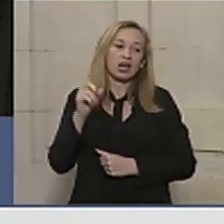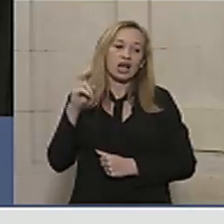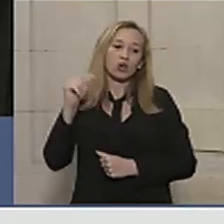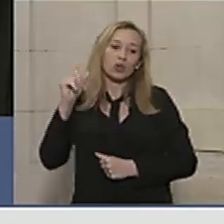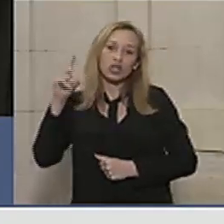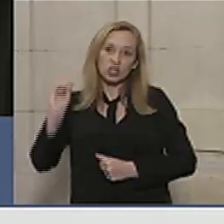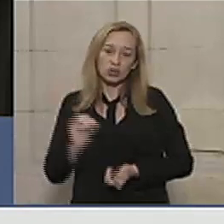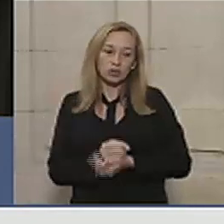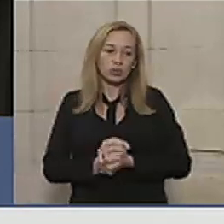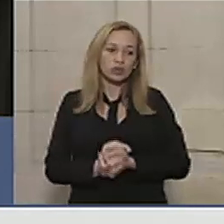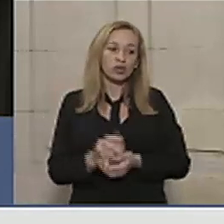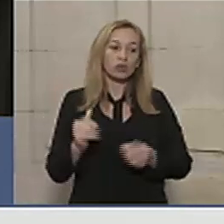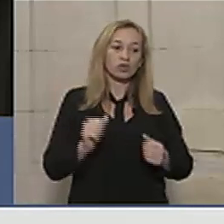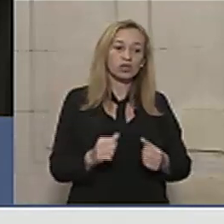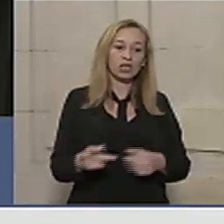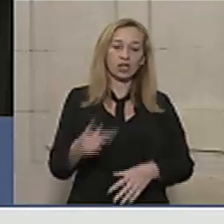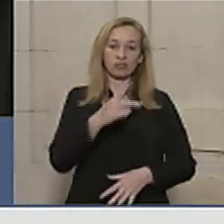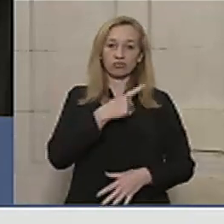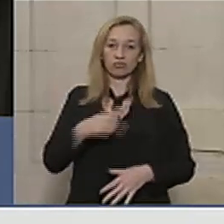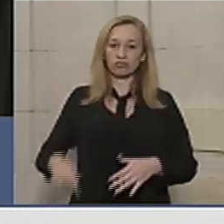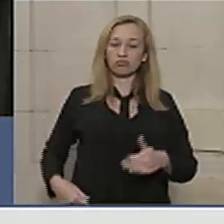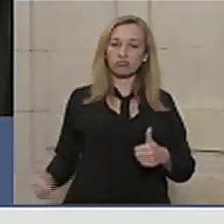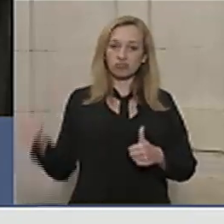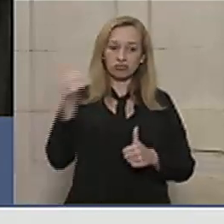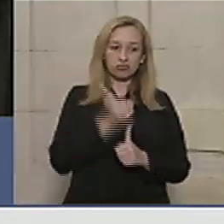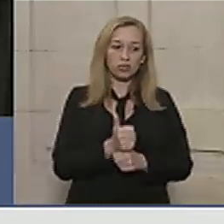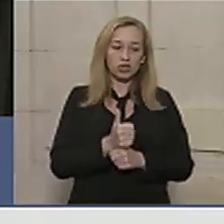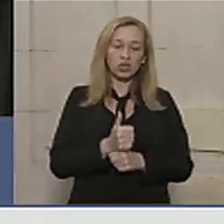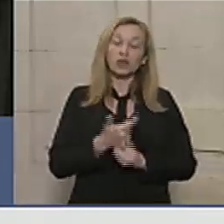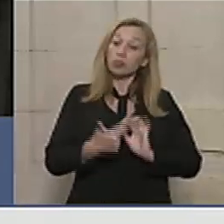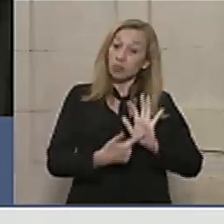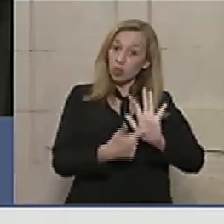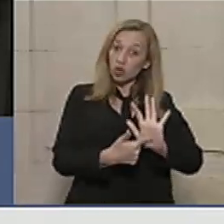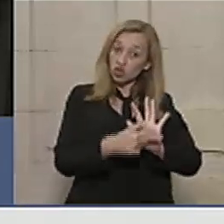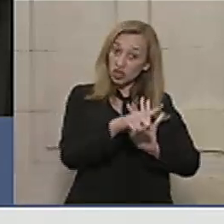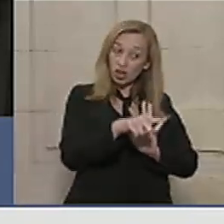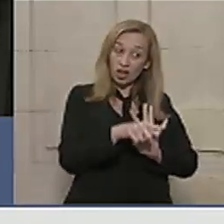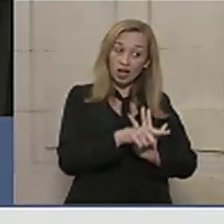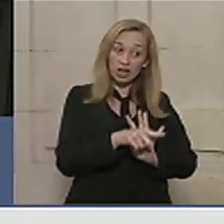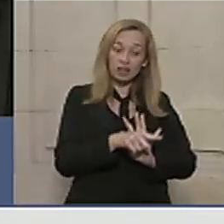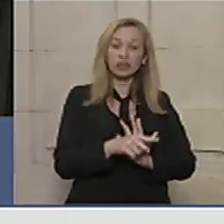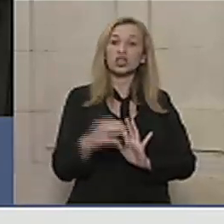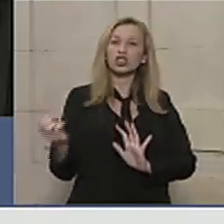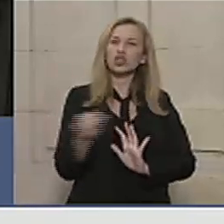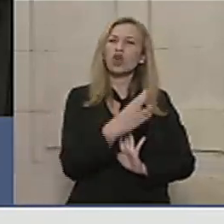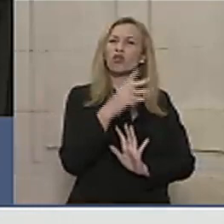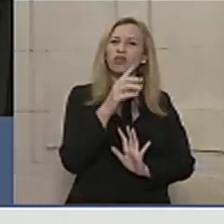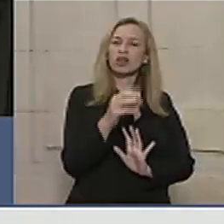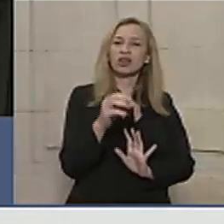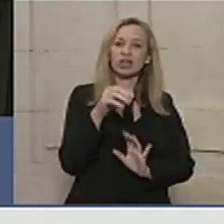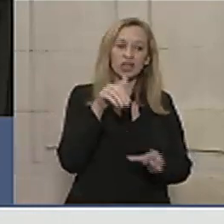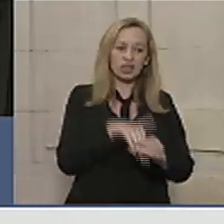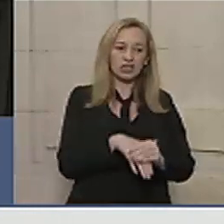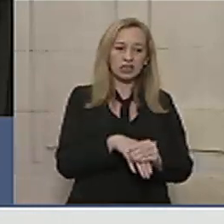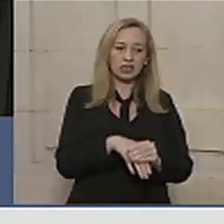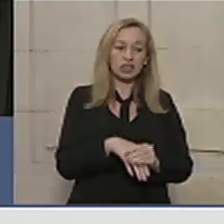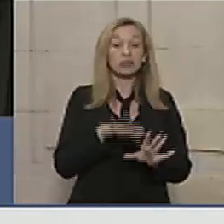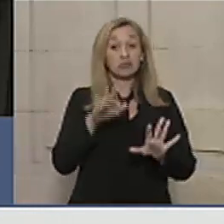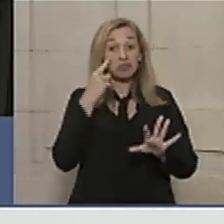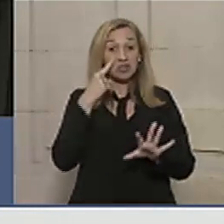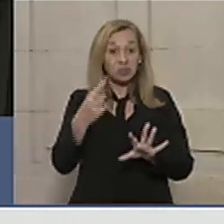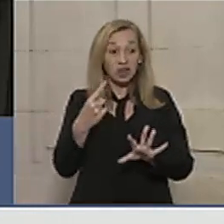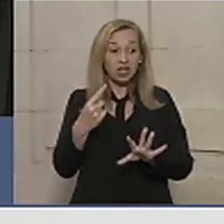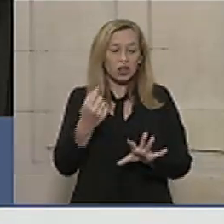quando ele assumiu a presidência interinamente, consta o regimento, necessidade de chamar uma nova eleição. Senhor presidente, veja bem,